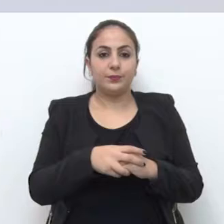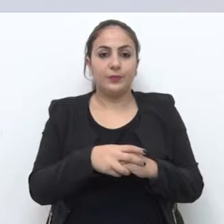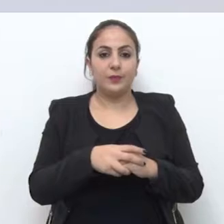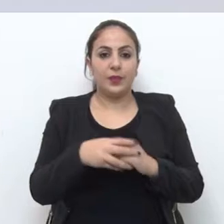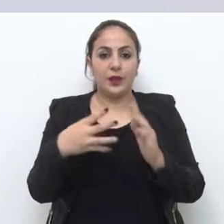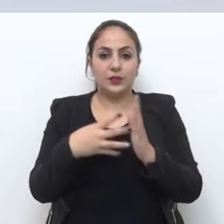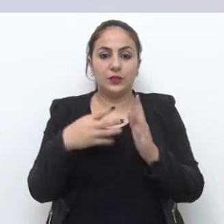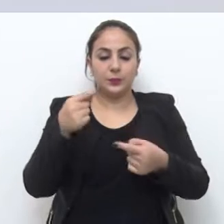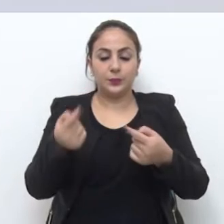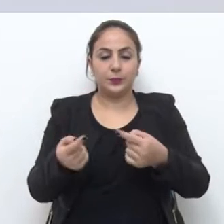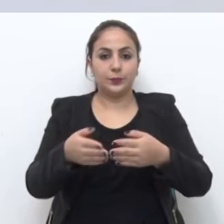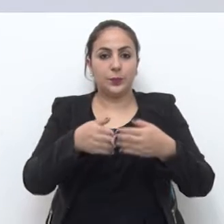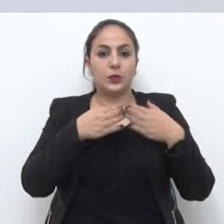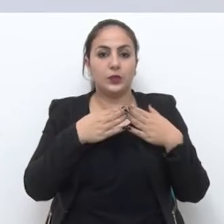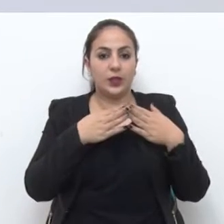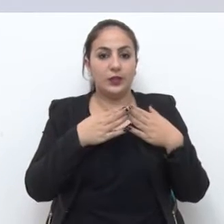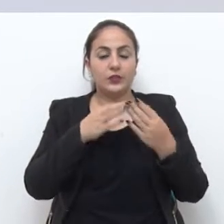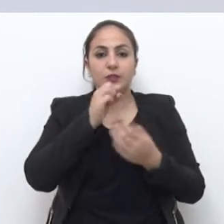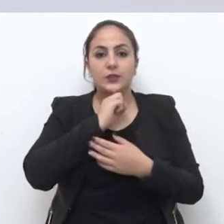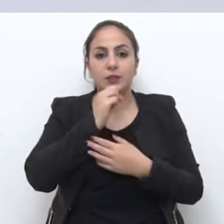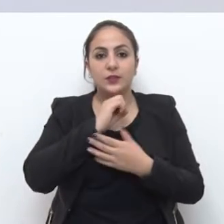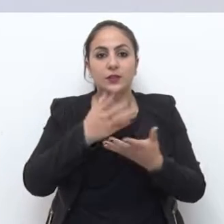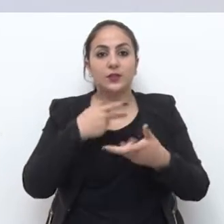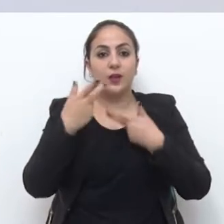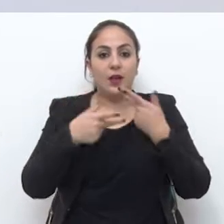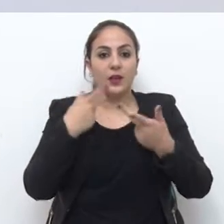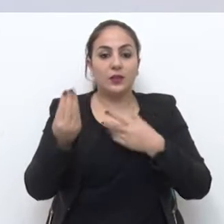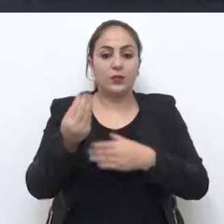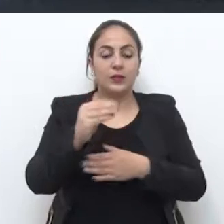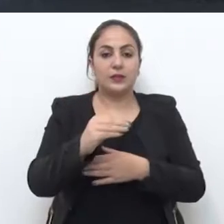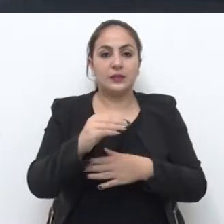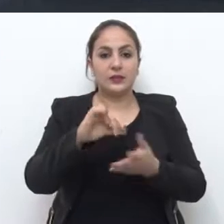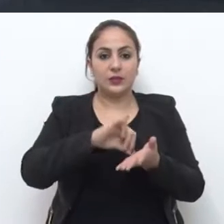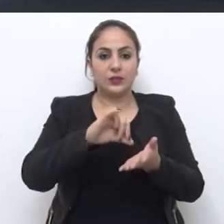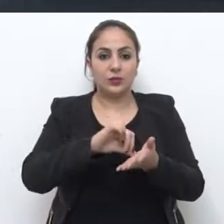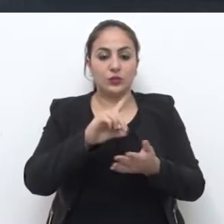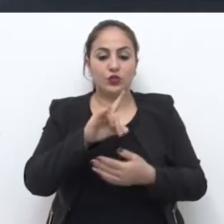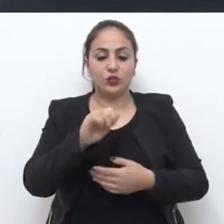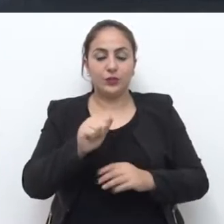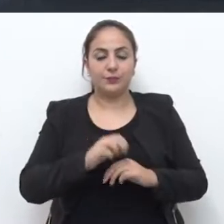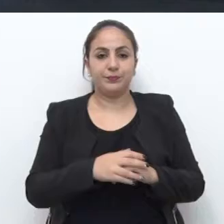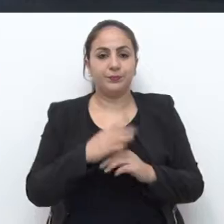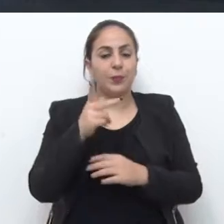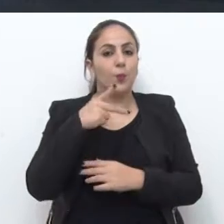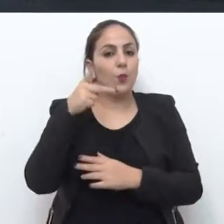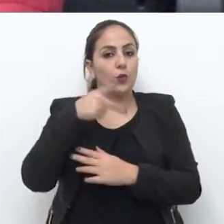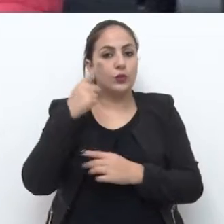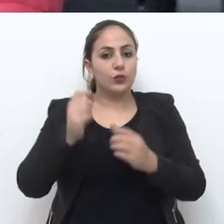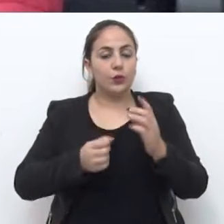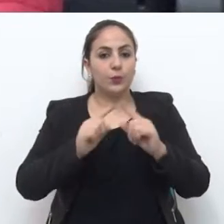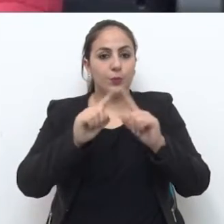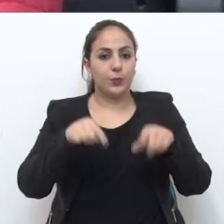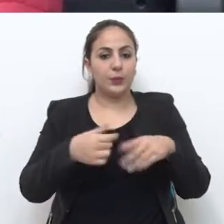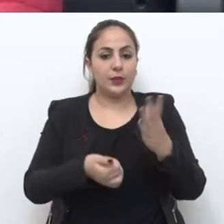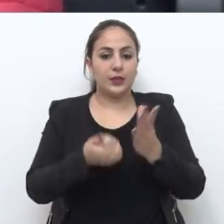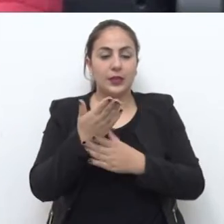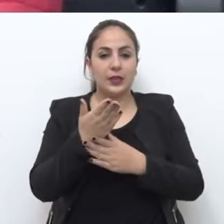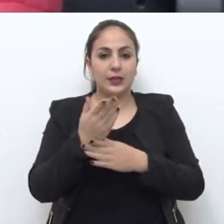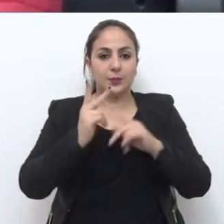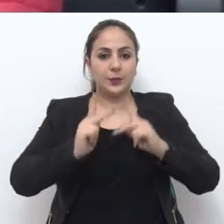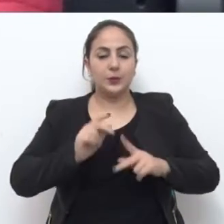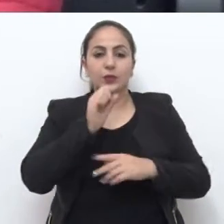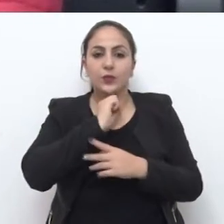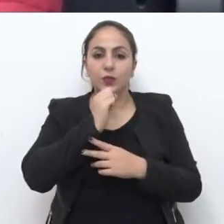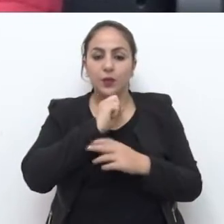protege idosos debate implementação do Centro-Dia. Se trata de uma política pública criada para que os